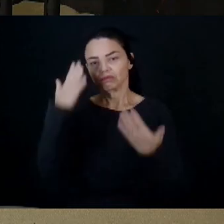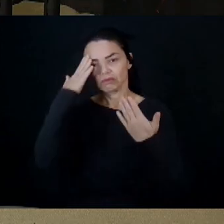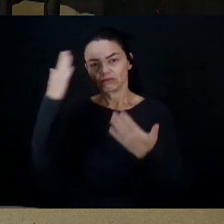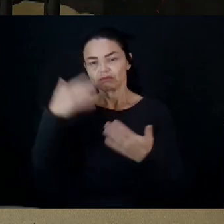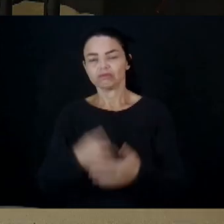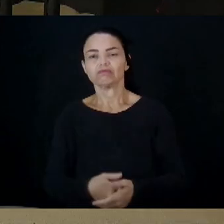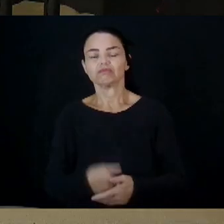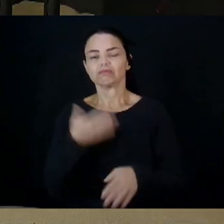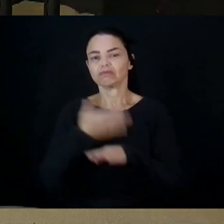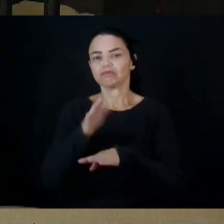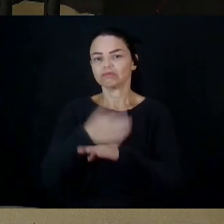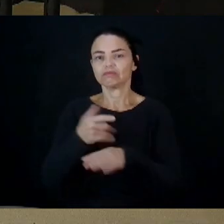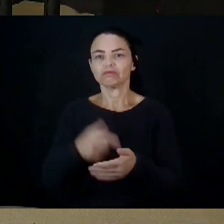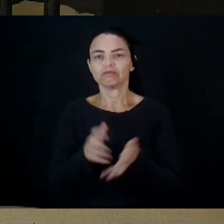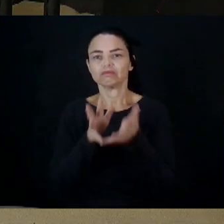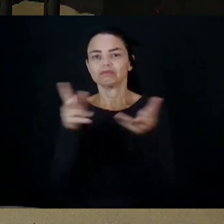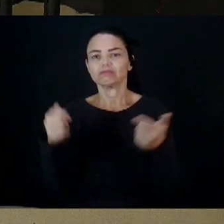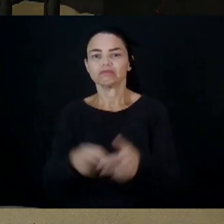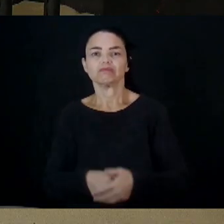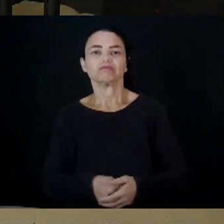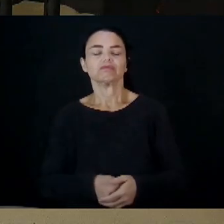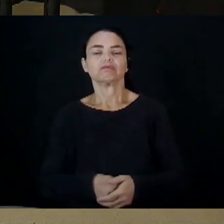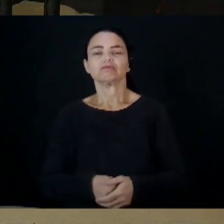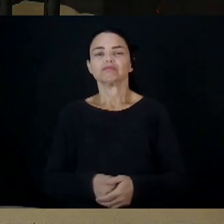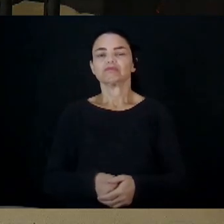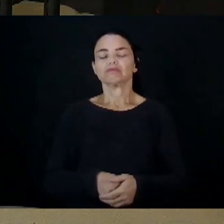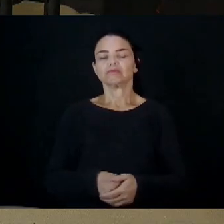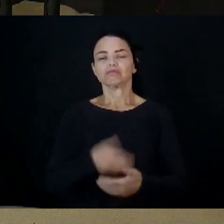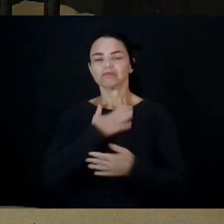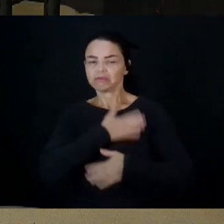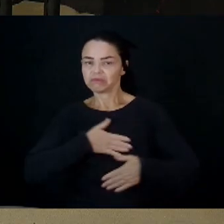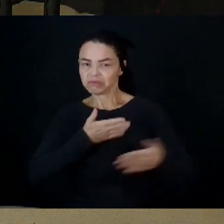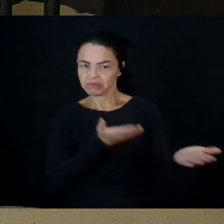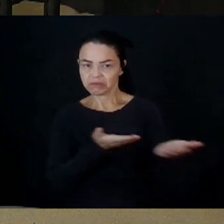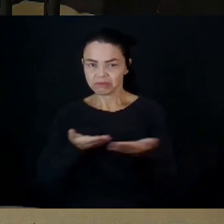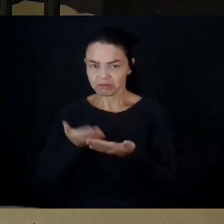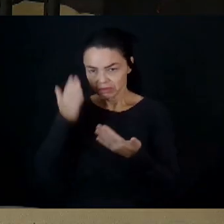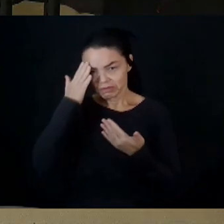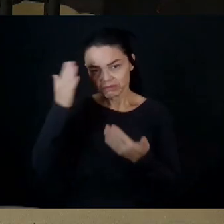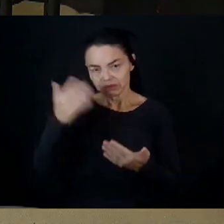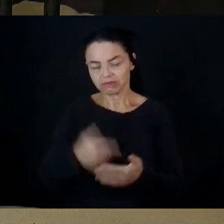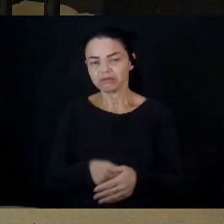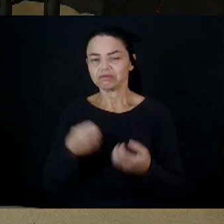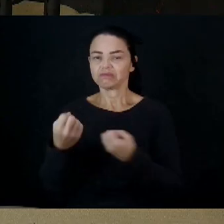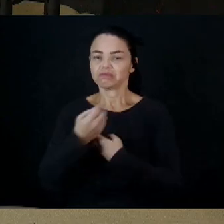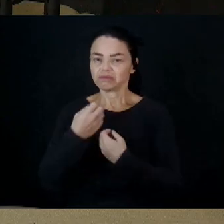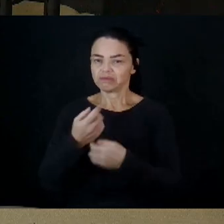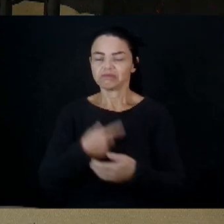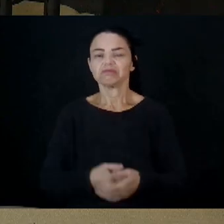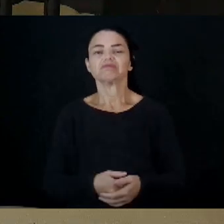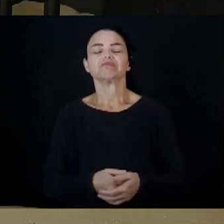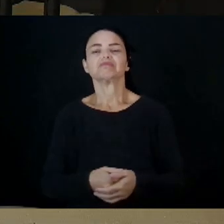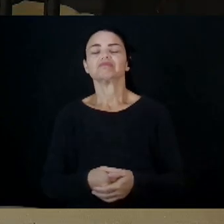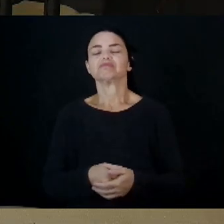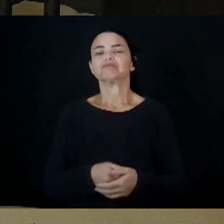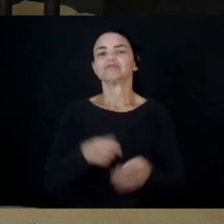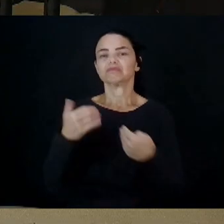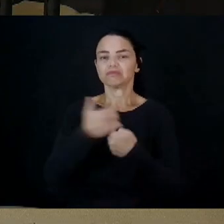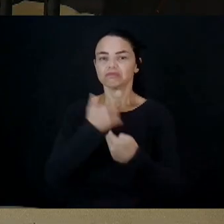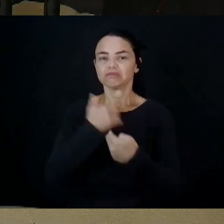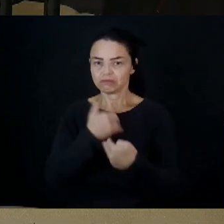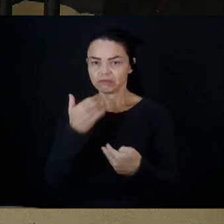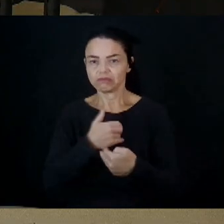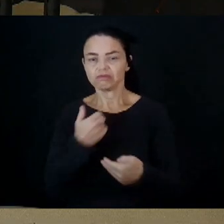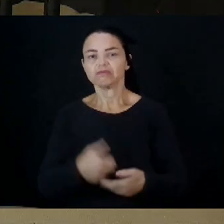participação. Maravilhosa, viu? Doutora, prazer te receber. Obrigada pelos ensinamentos aí, por nos orientar.